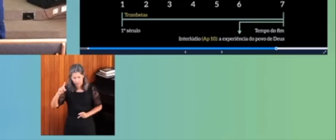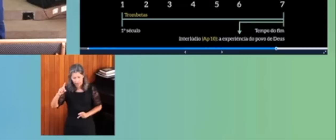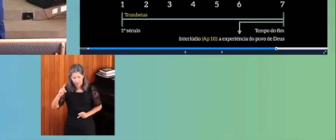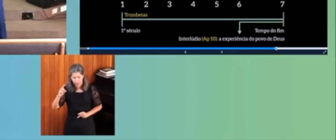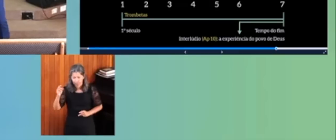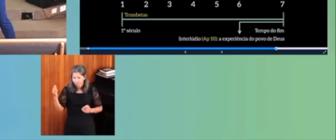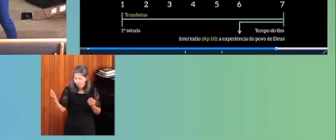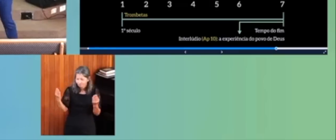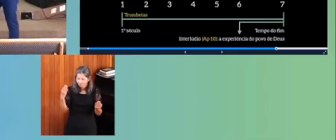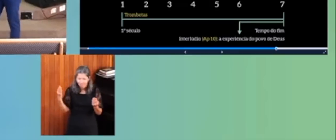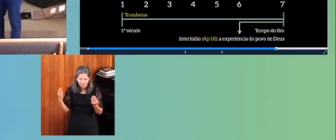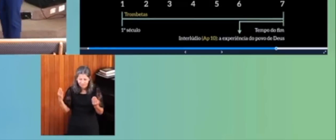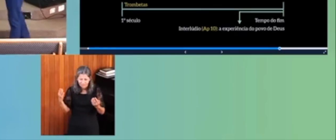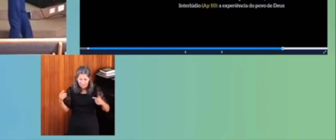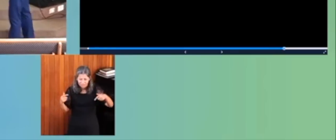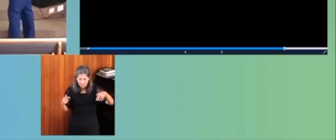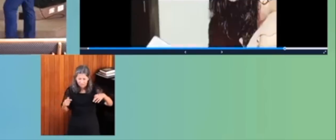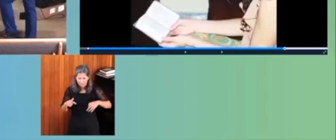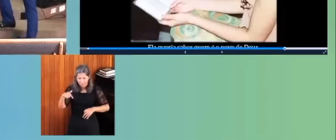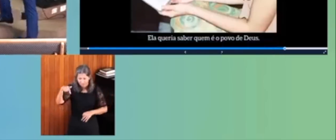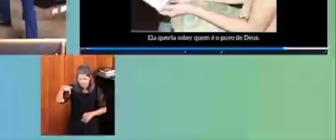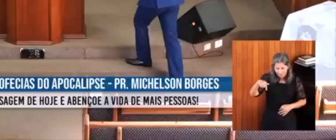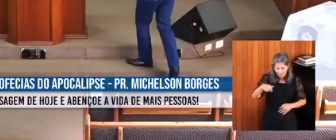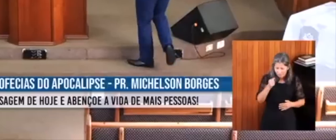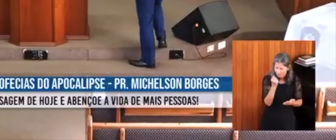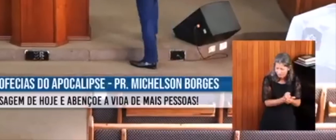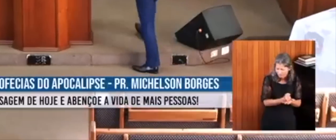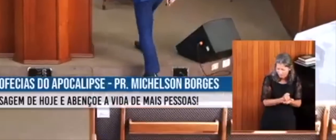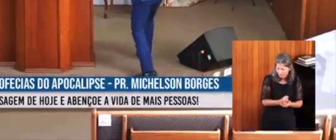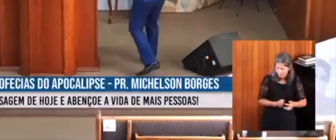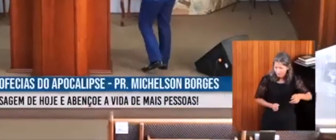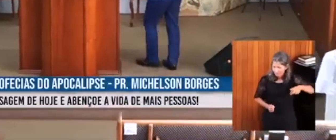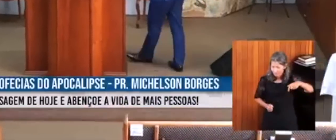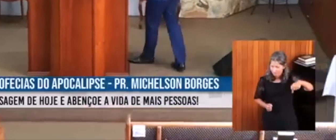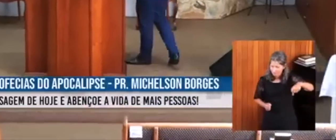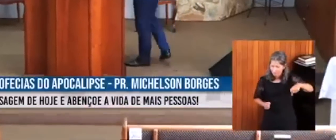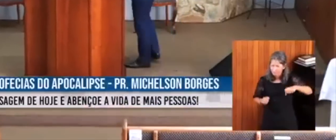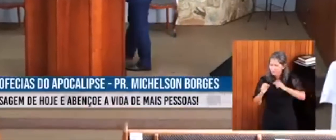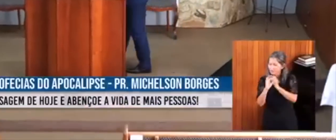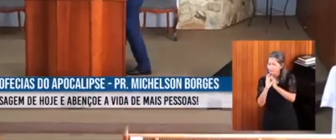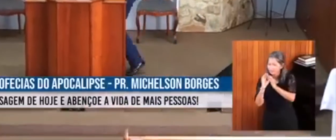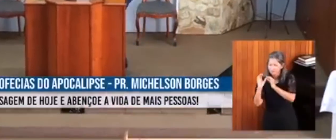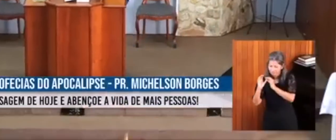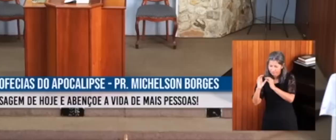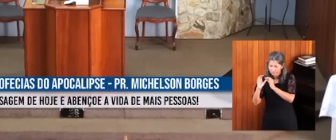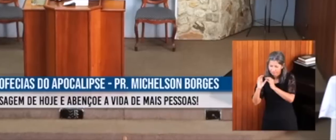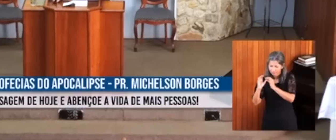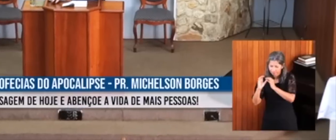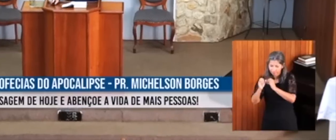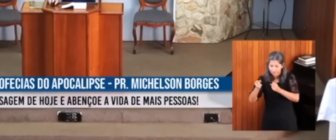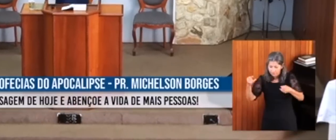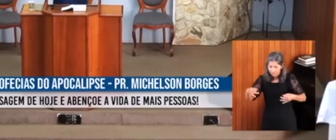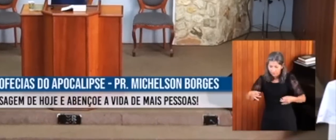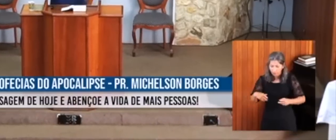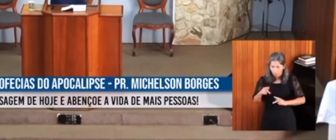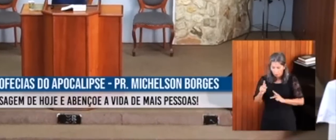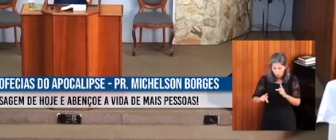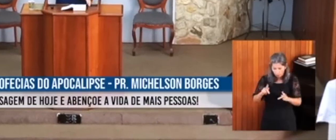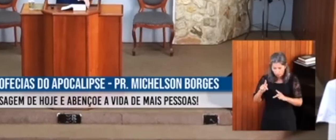digamos, né? É fantástico, né? Ver como Deus ele instrui o seu povo. Eu termino com uma pequena história que alguns já